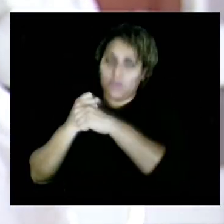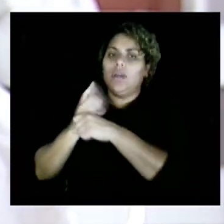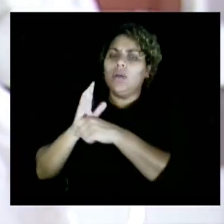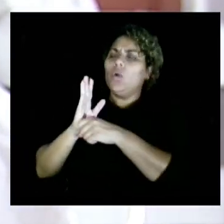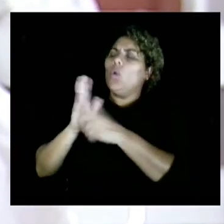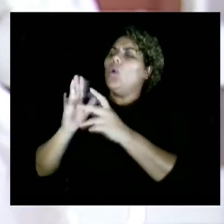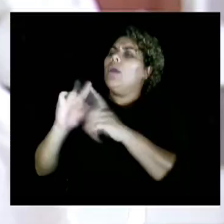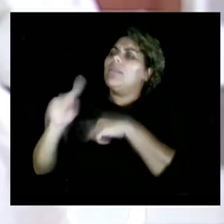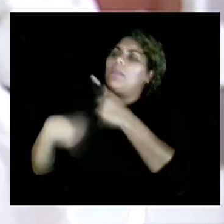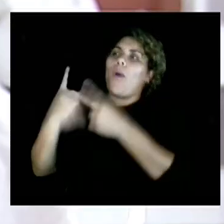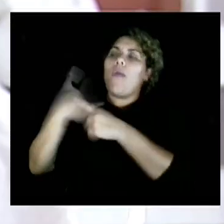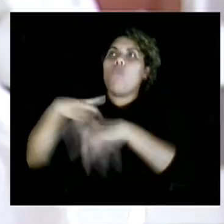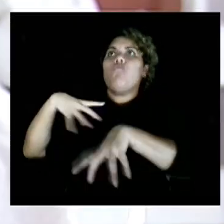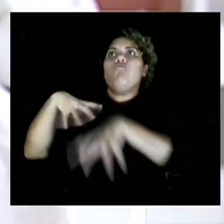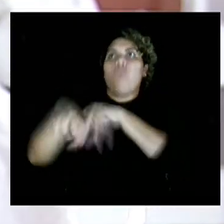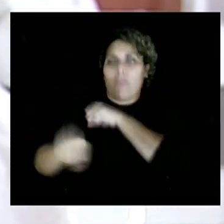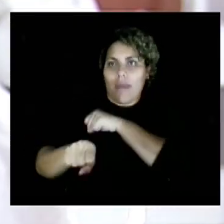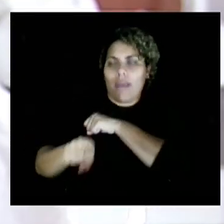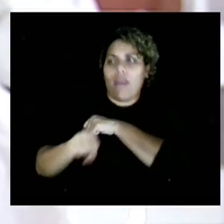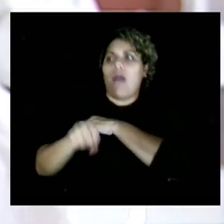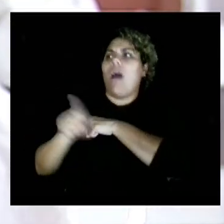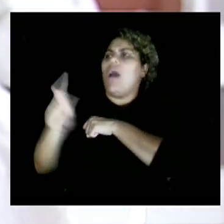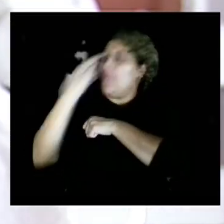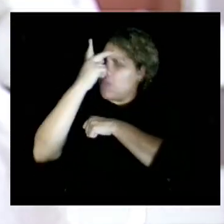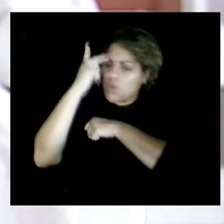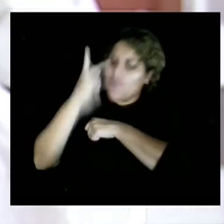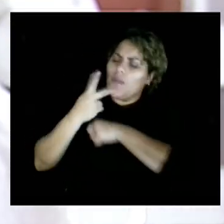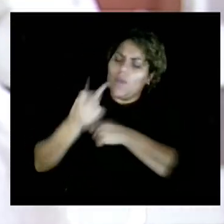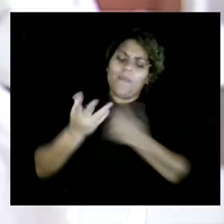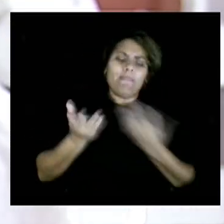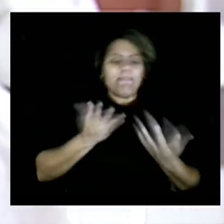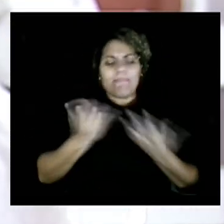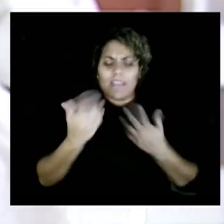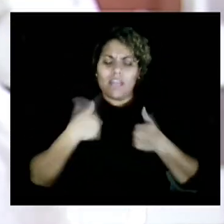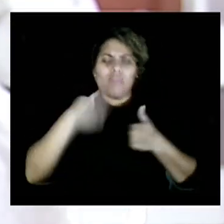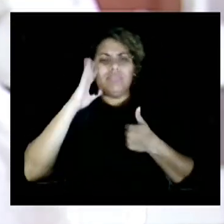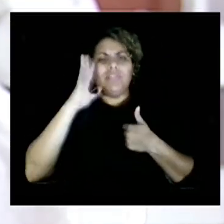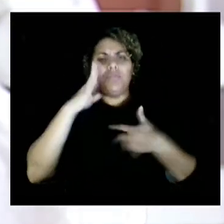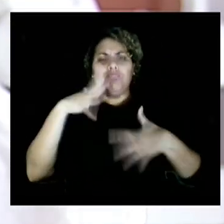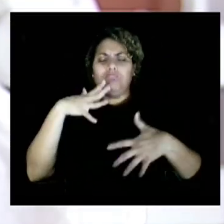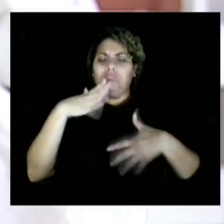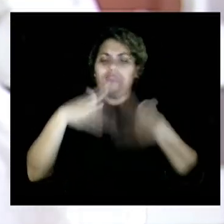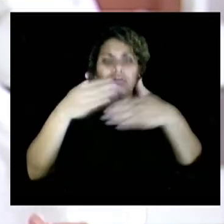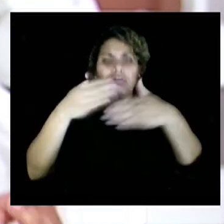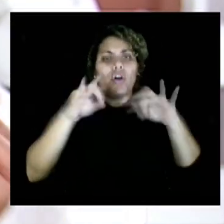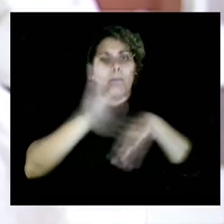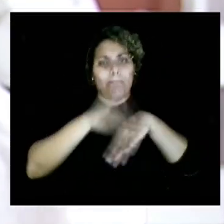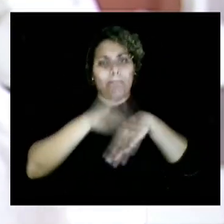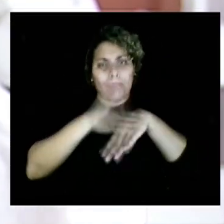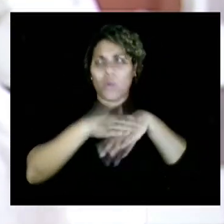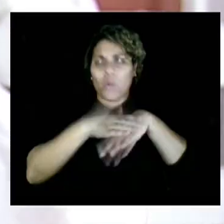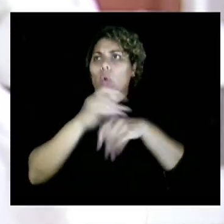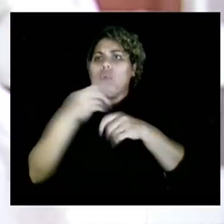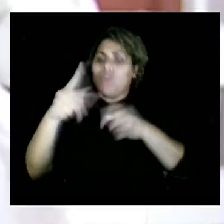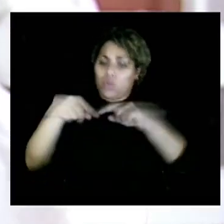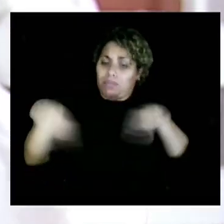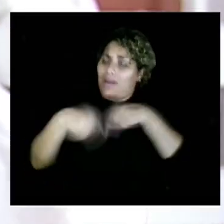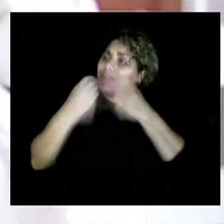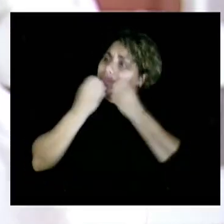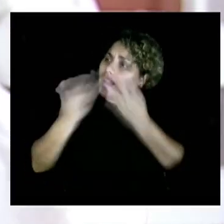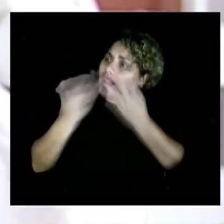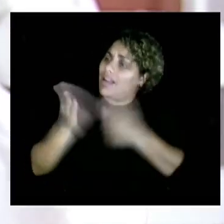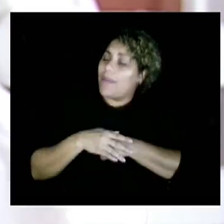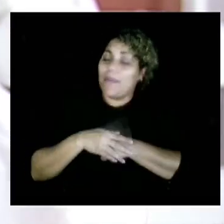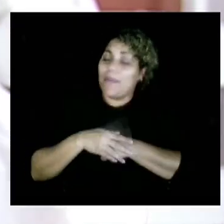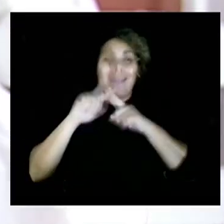não monta, abre um espaço? Mas quando meu filho morreu, a gente vendeu a casa. Então a gente estava dentro da casa da minha sogra. A gente ficou 1